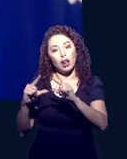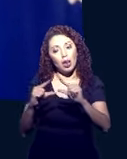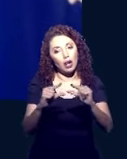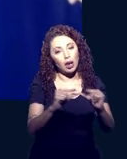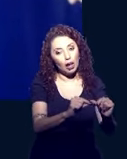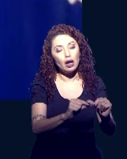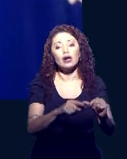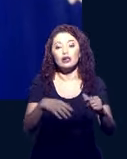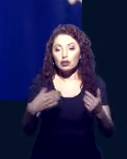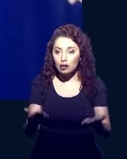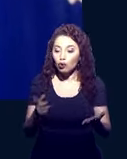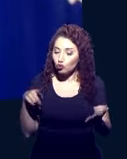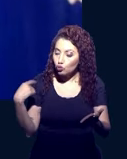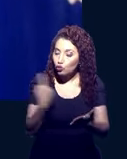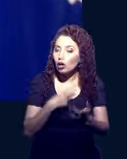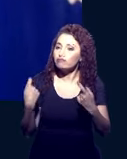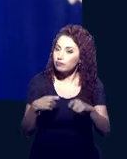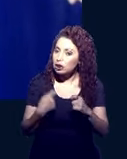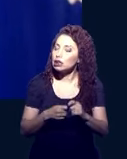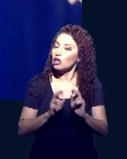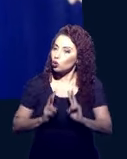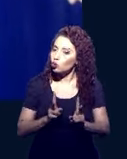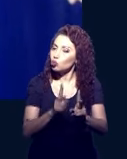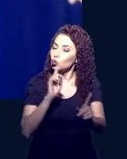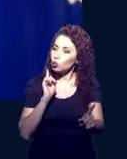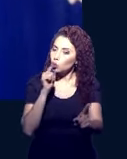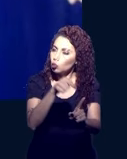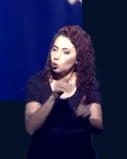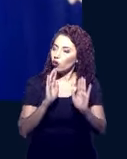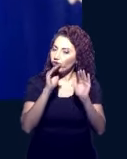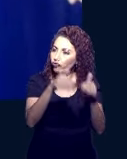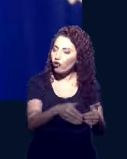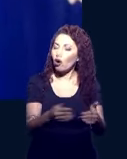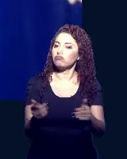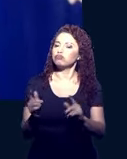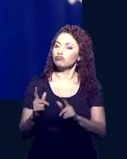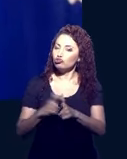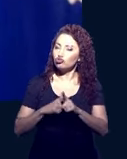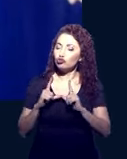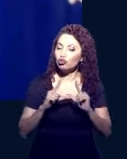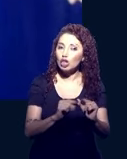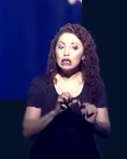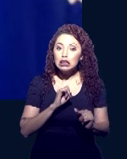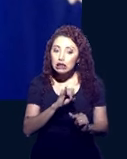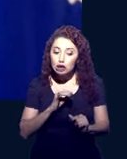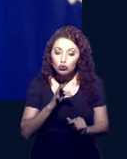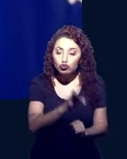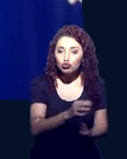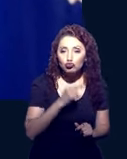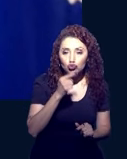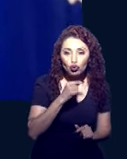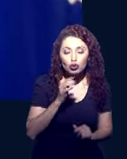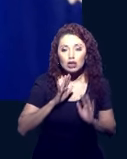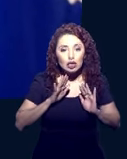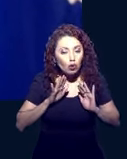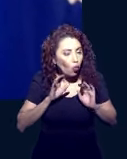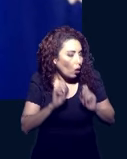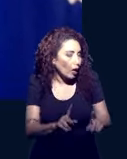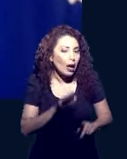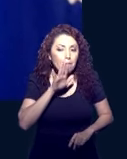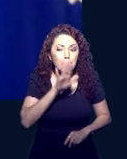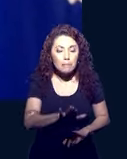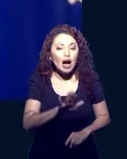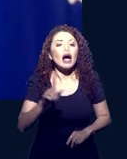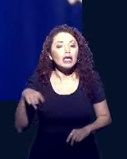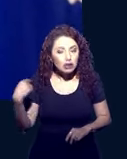deve ser continuamente perseguida e buscada se lá na frente ela não conseguir ser alcançada é uma outra coisa coisa mas nós não podemos deixar de ter a